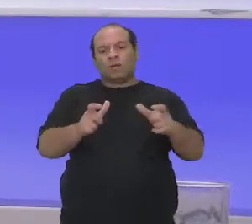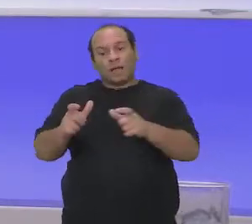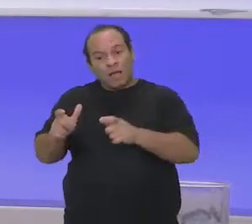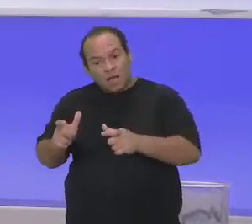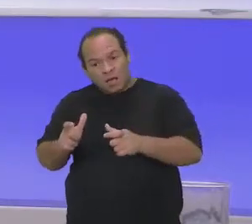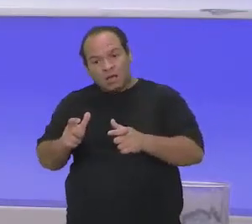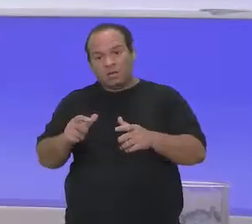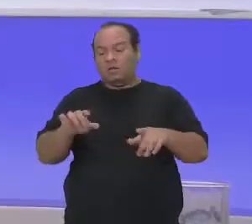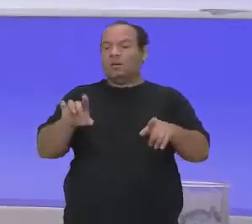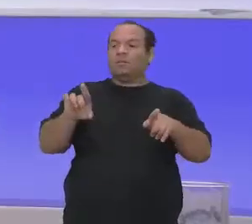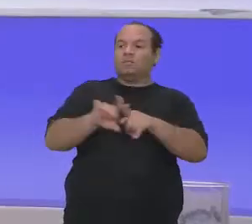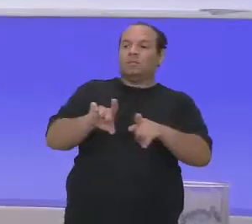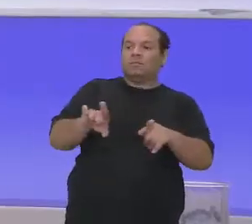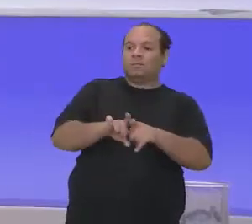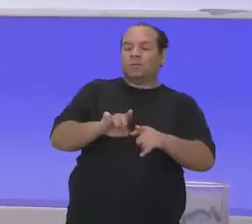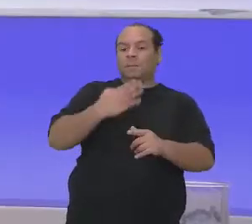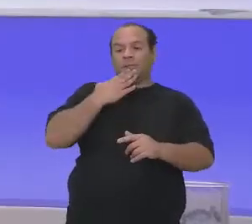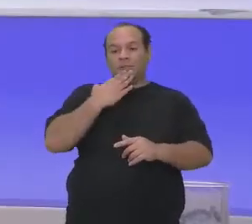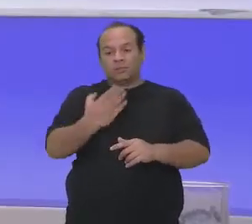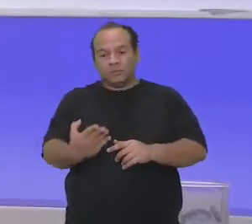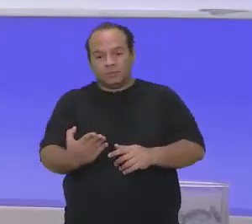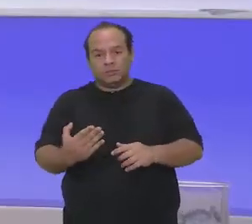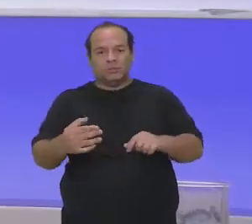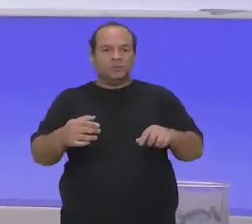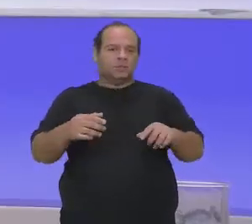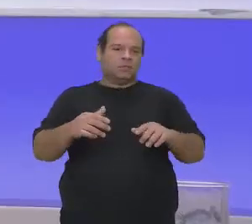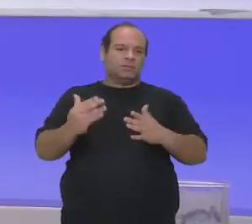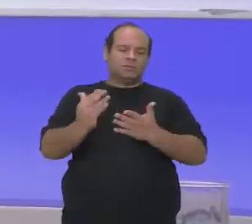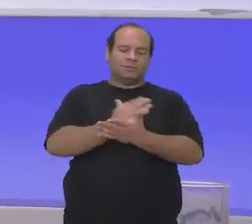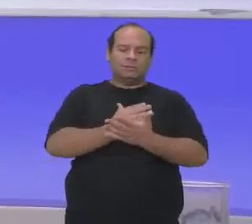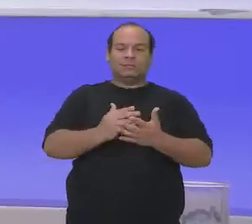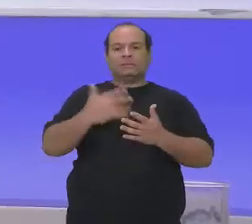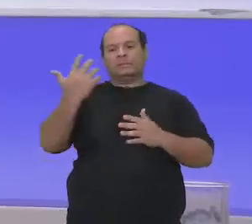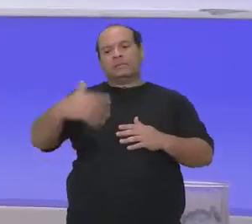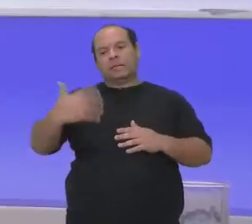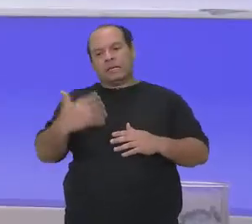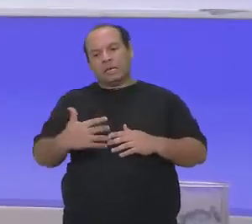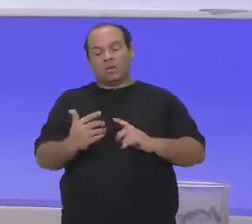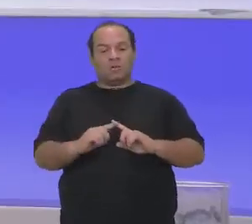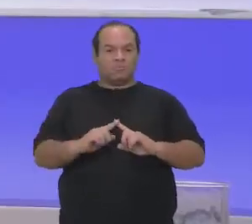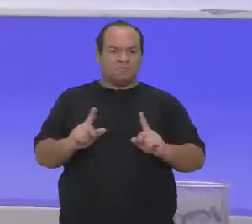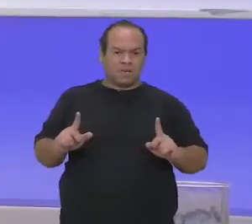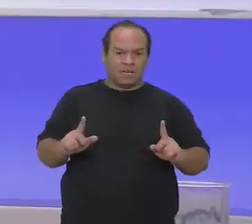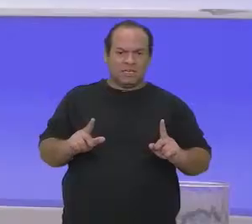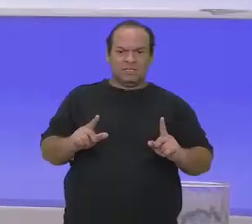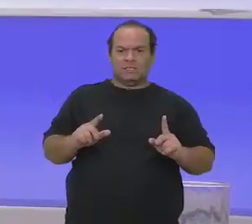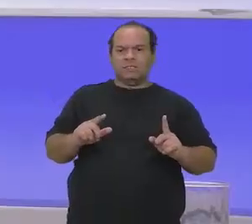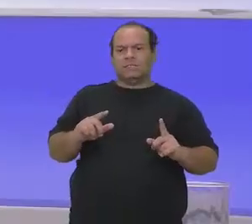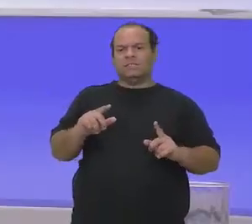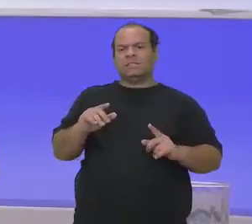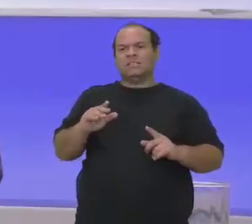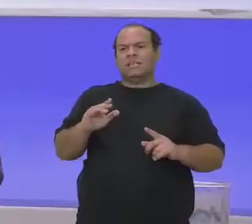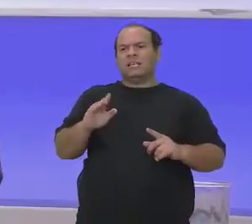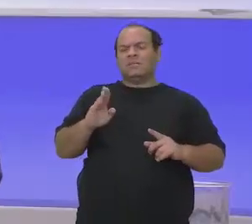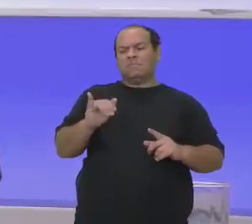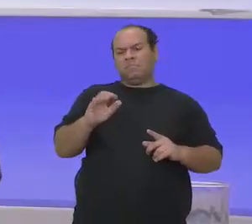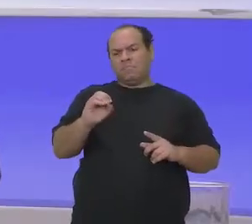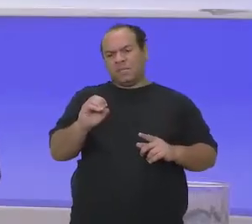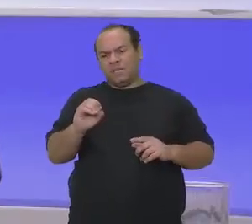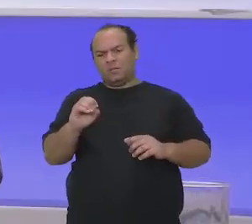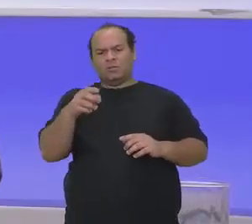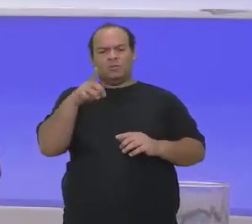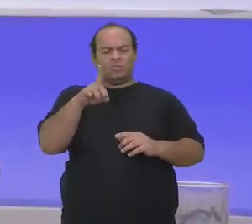de uma demanda e tem uns custos às vezes muito elevados. Mas a gente pode pensar também em biodigestores. Então,